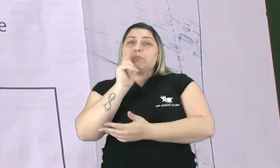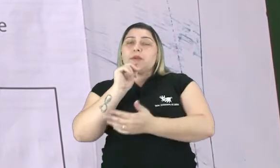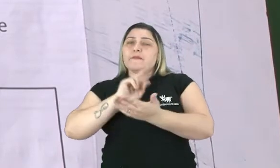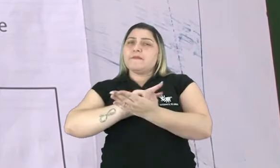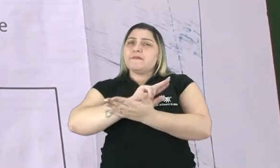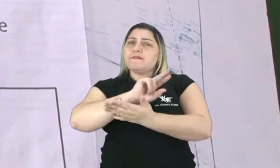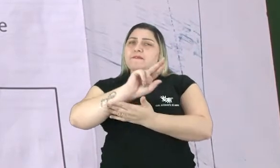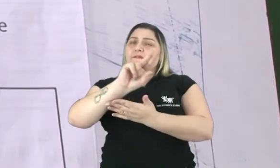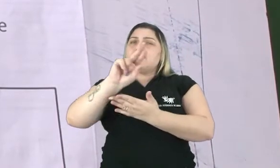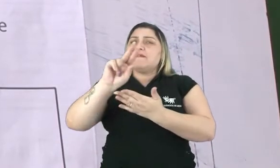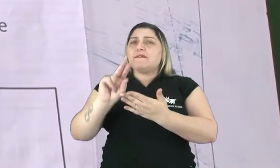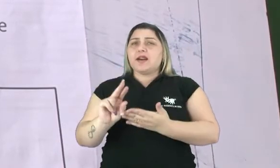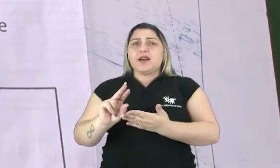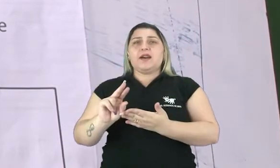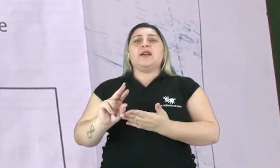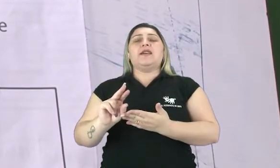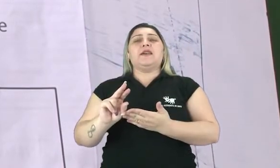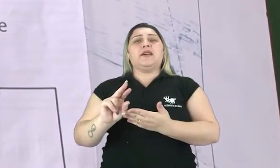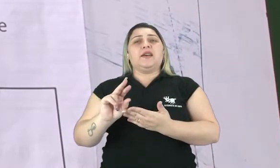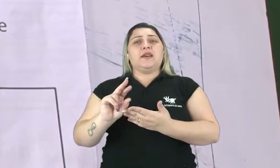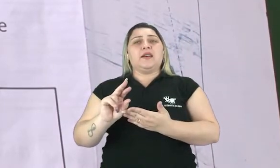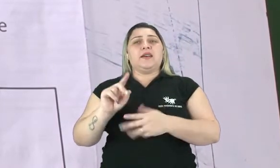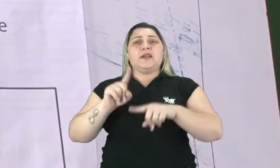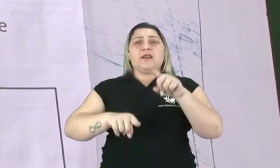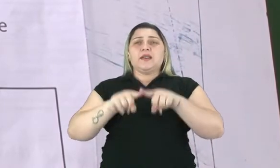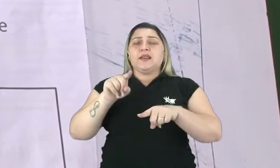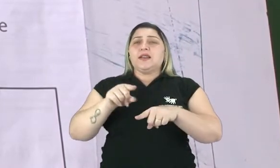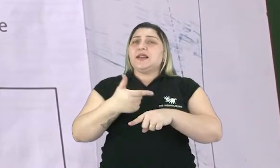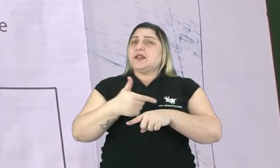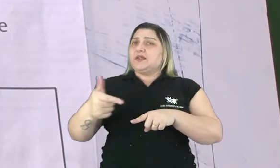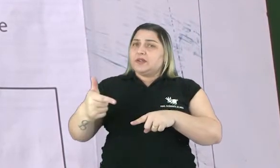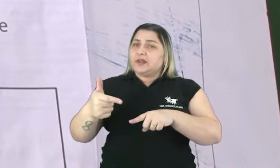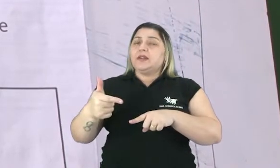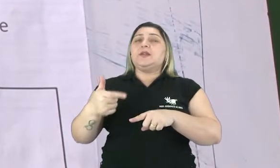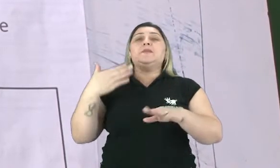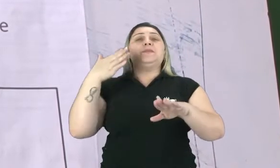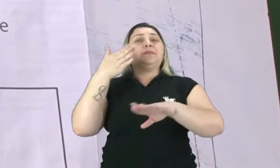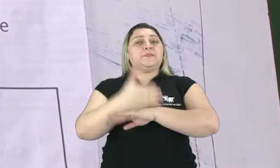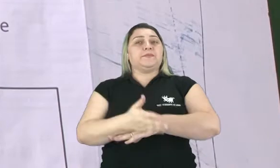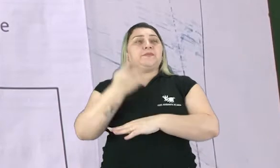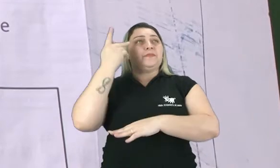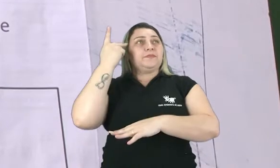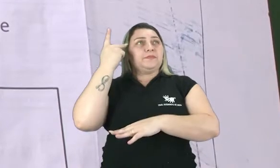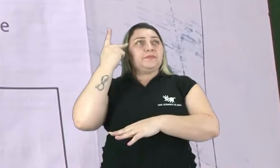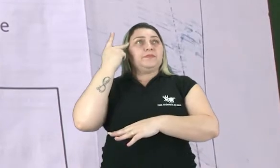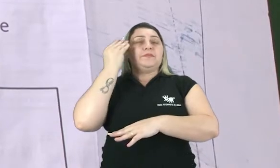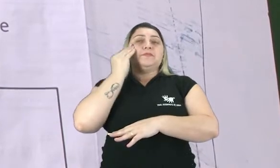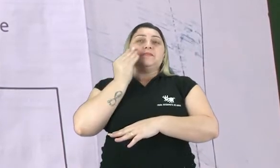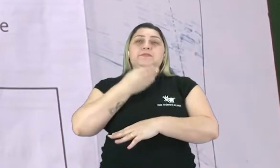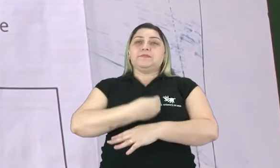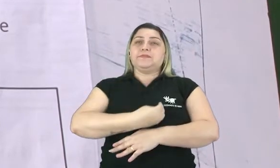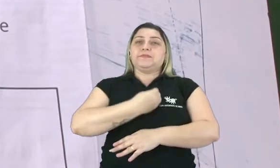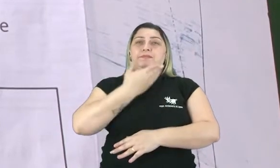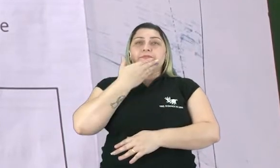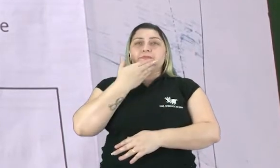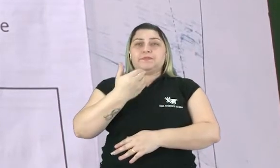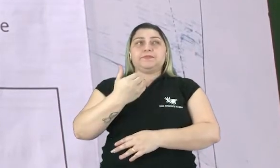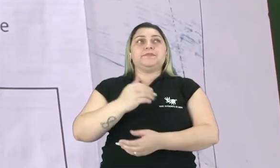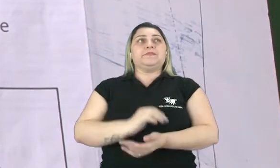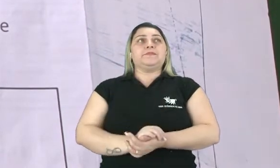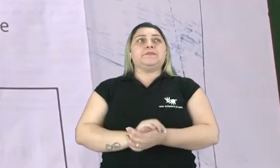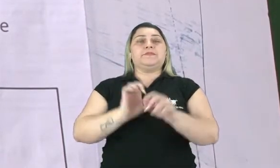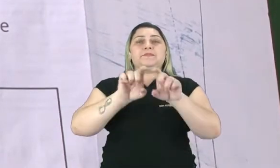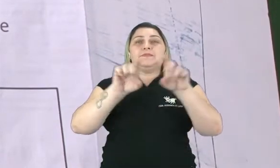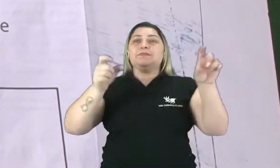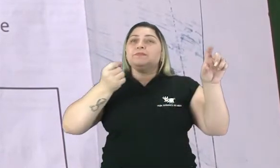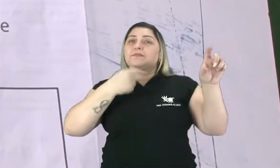vários recursos que é escasso, para eles irem para São Paulo tentar uma vida melhor. E aí, nesse charge,